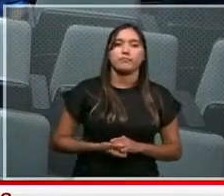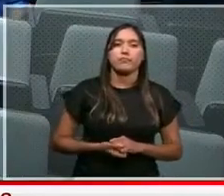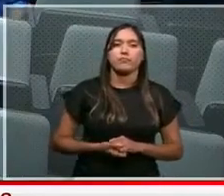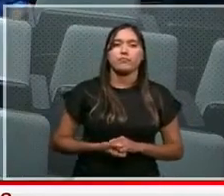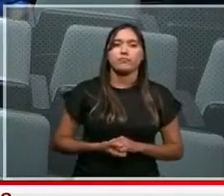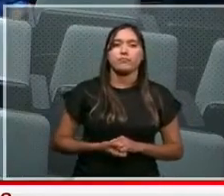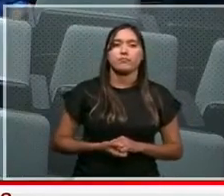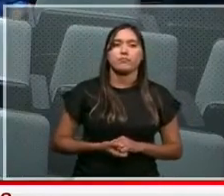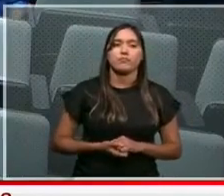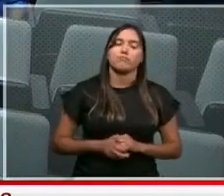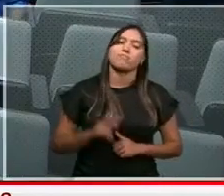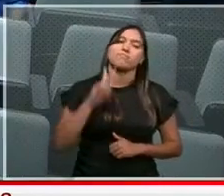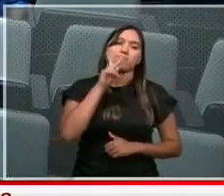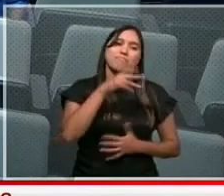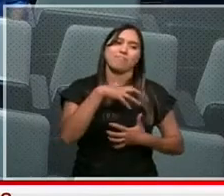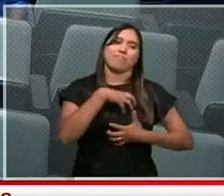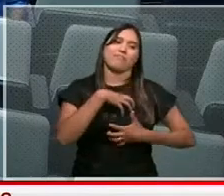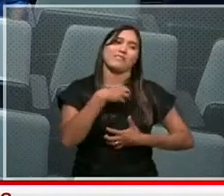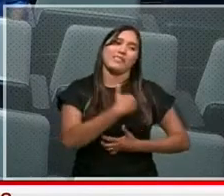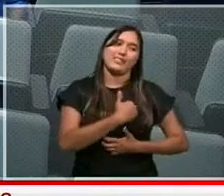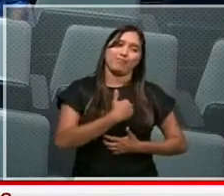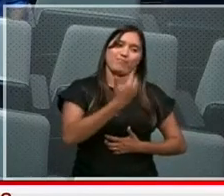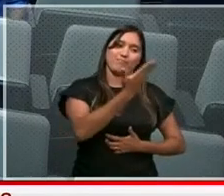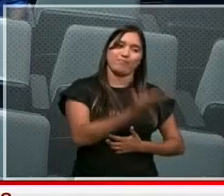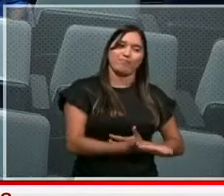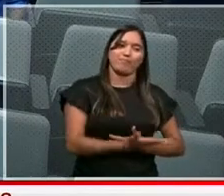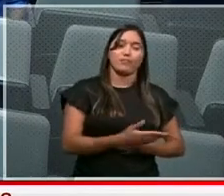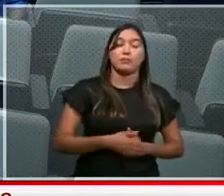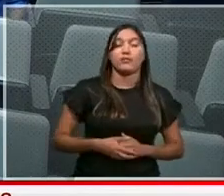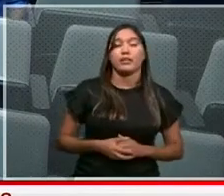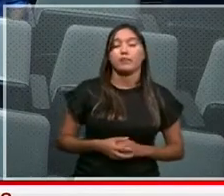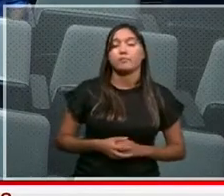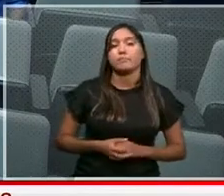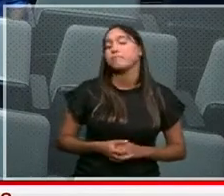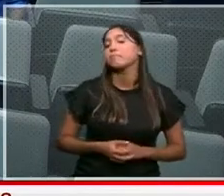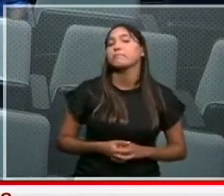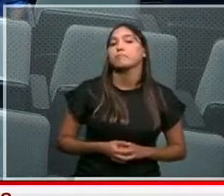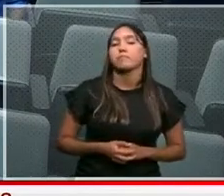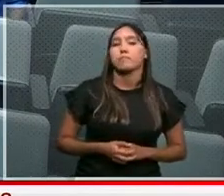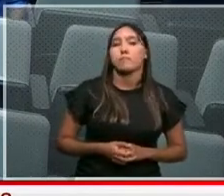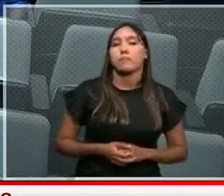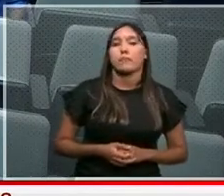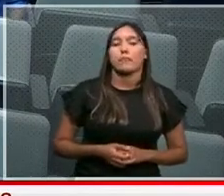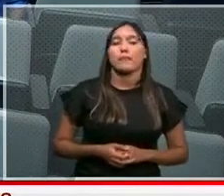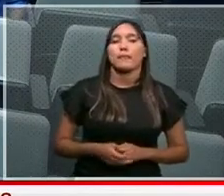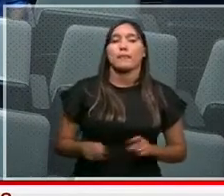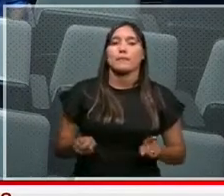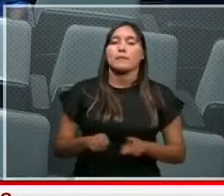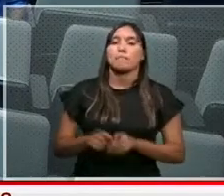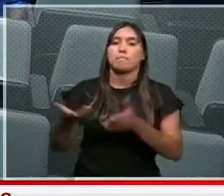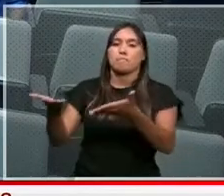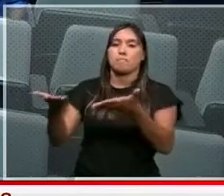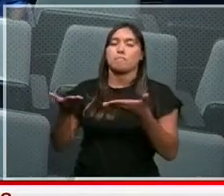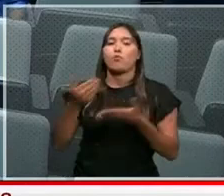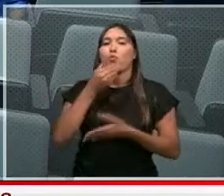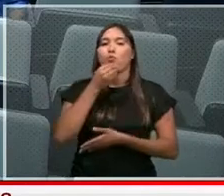Parlamento sente falta de vossa excelência convidar o senhor